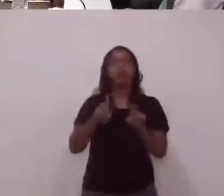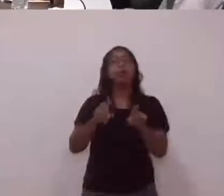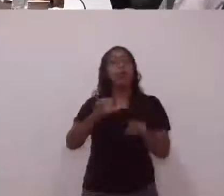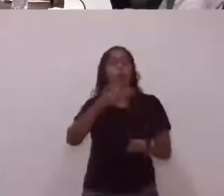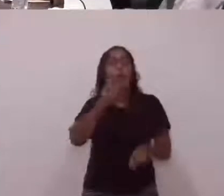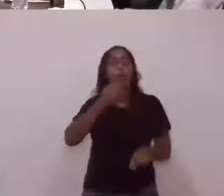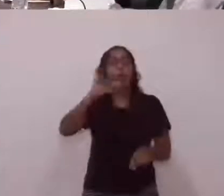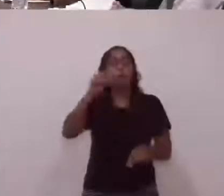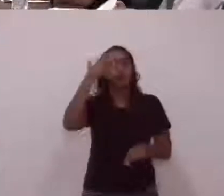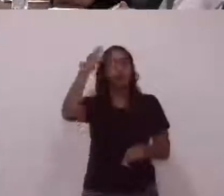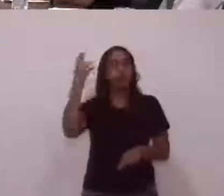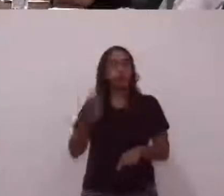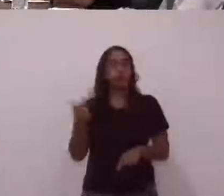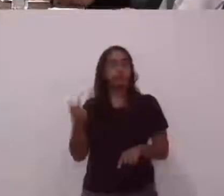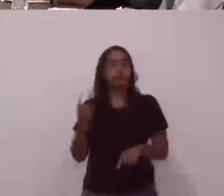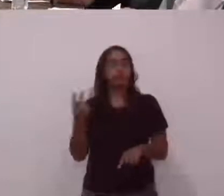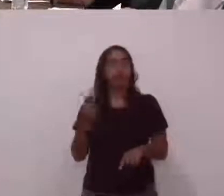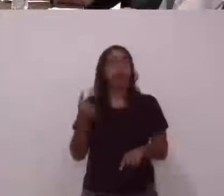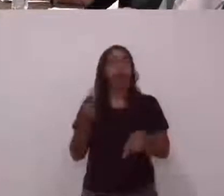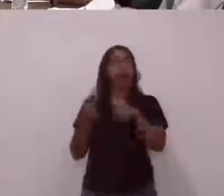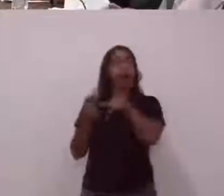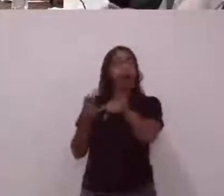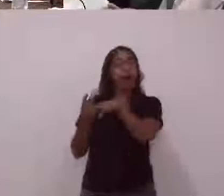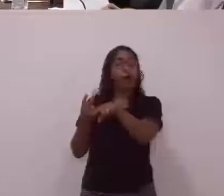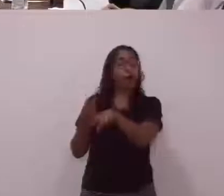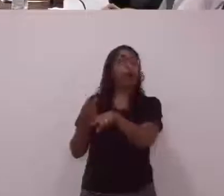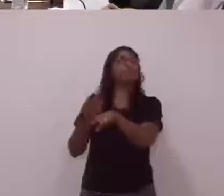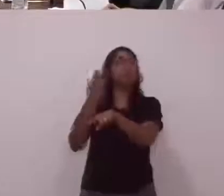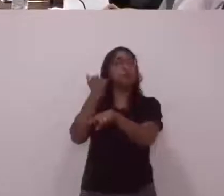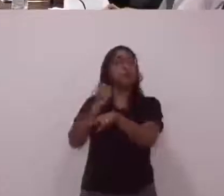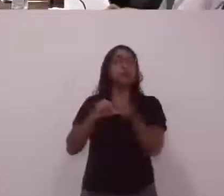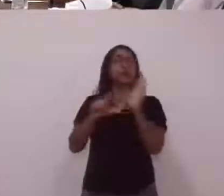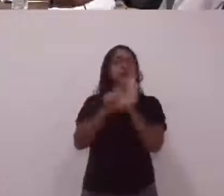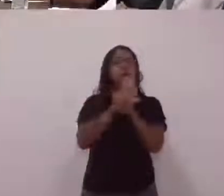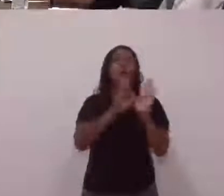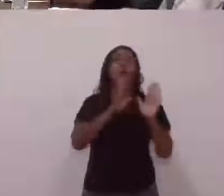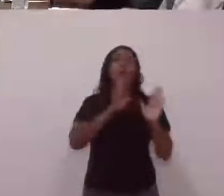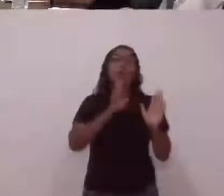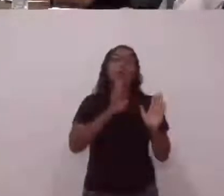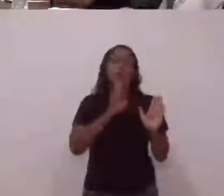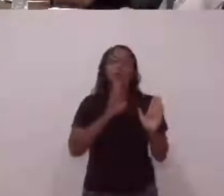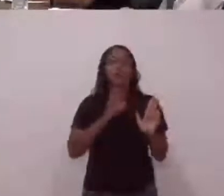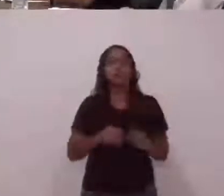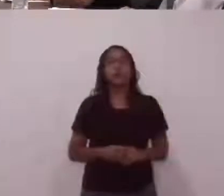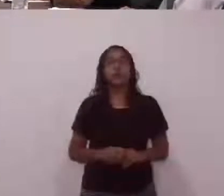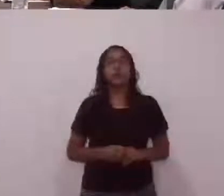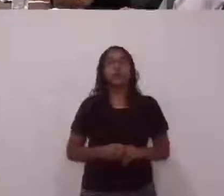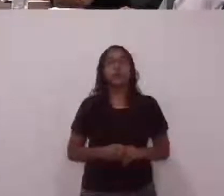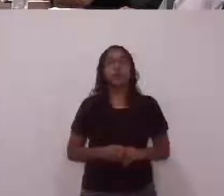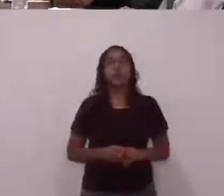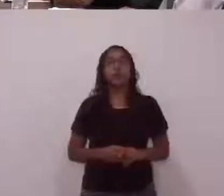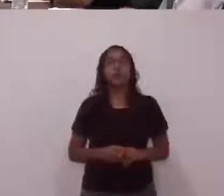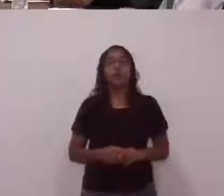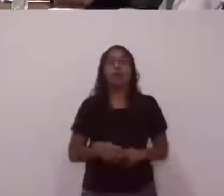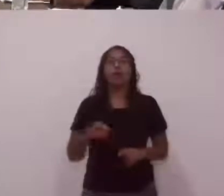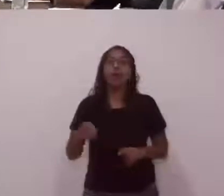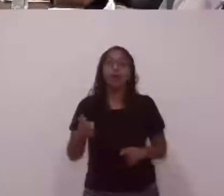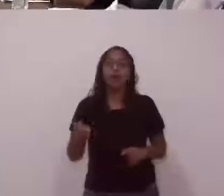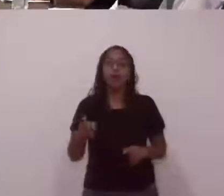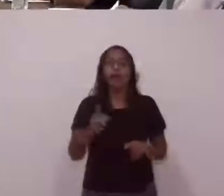de absolutamente legítima a finalidade perseguida, adotar PM local